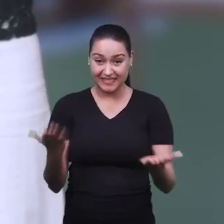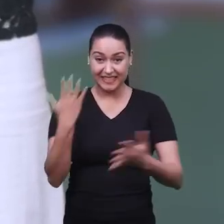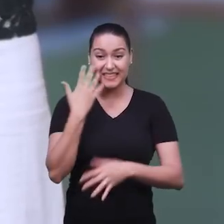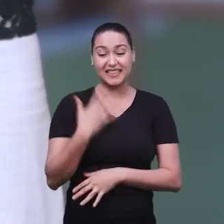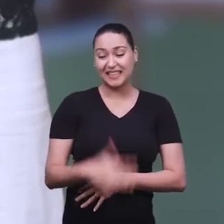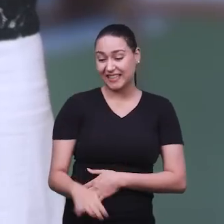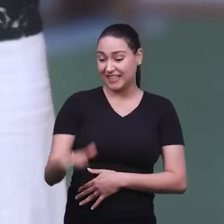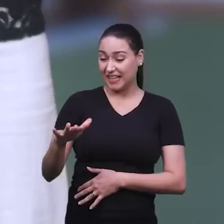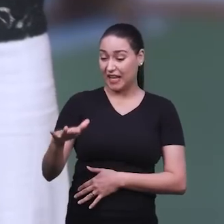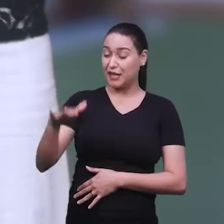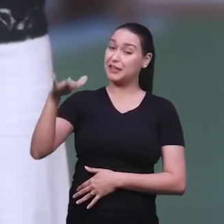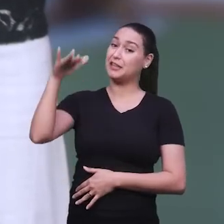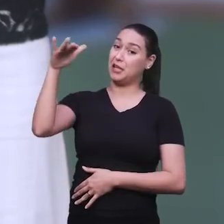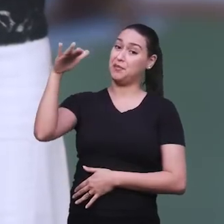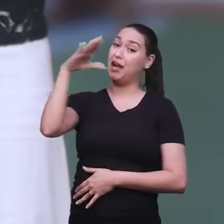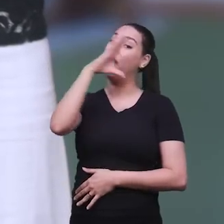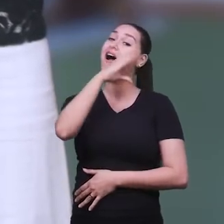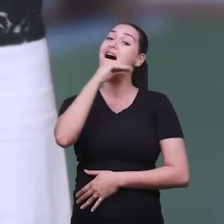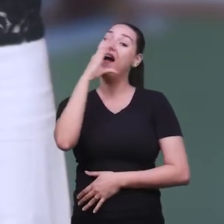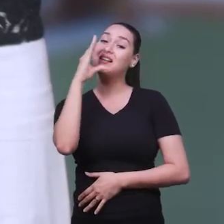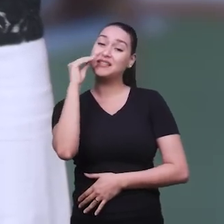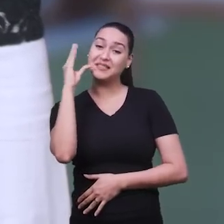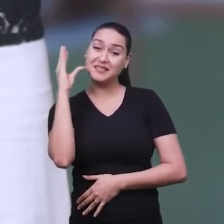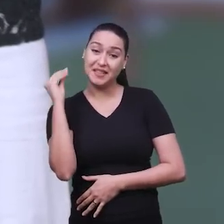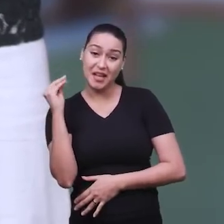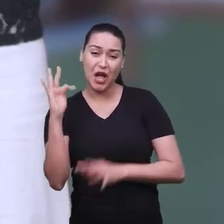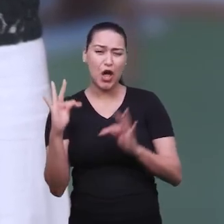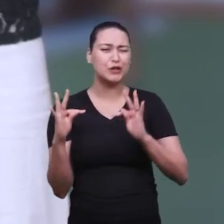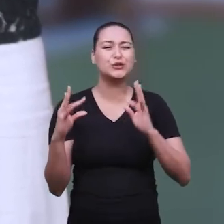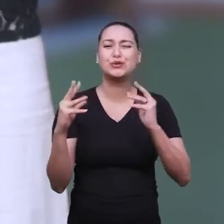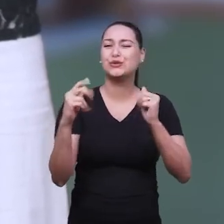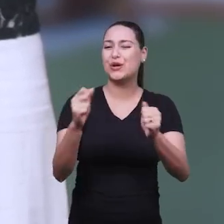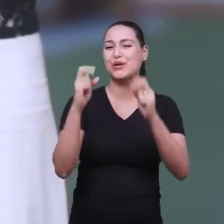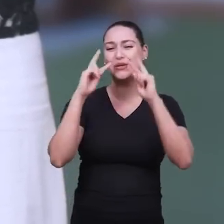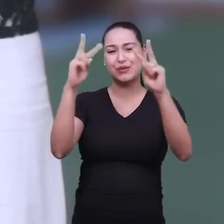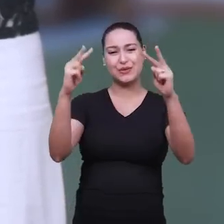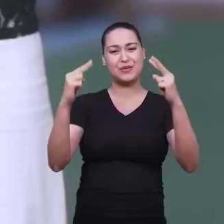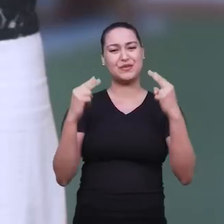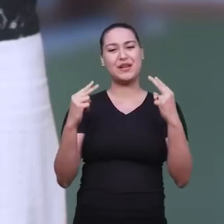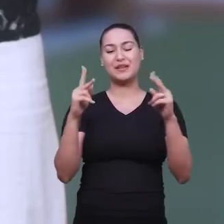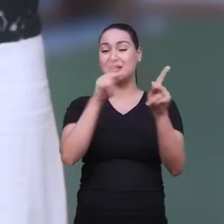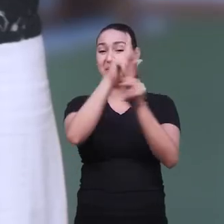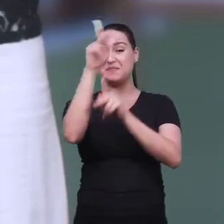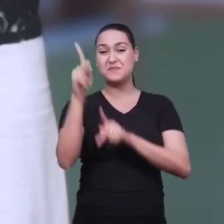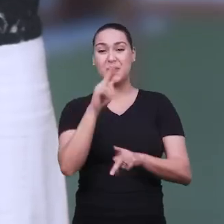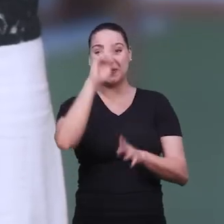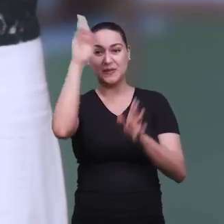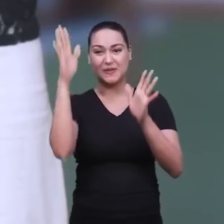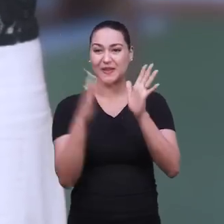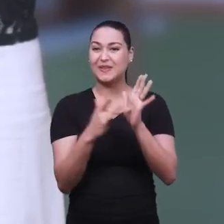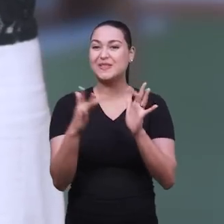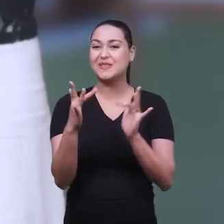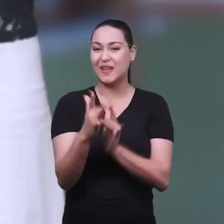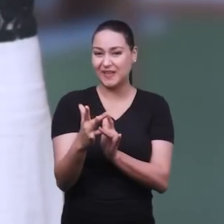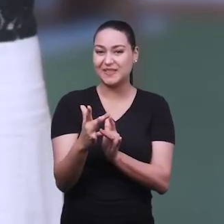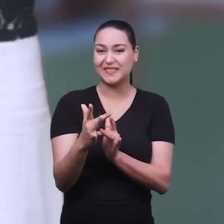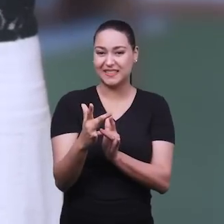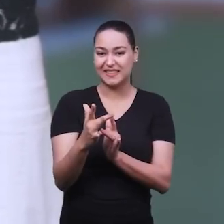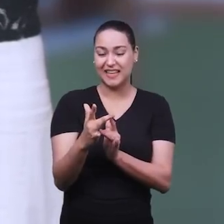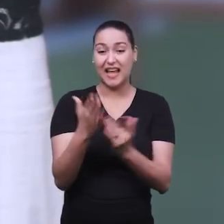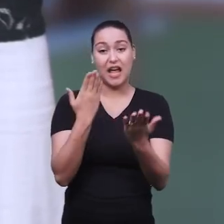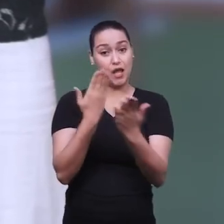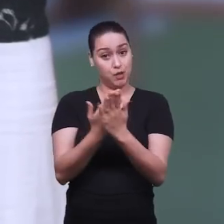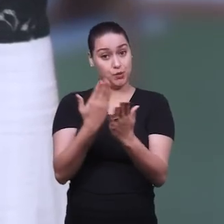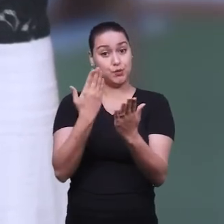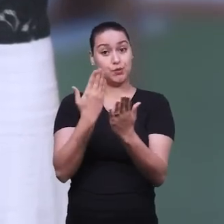Saudamos as crianças, intermediários, adolescentes e a todos que nos assistem com a paz do Senhor Jesus.